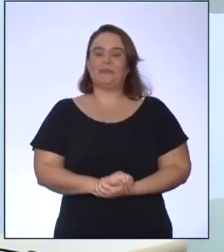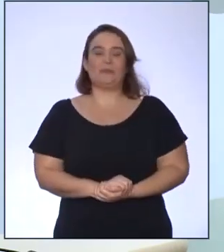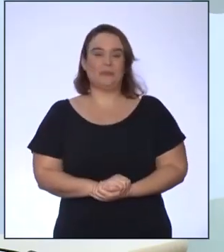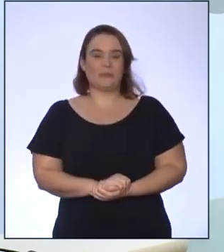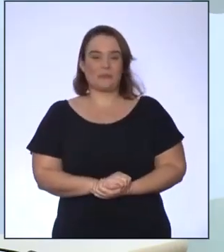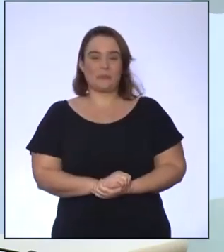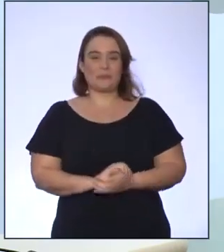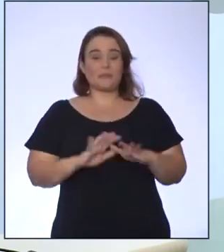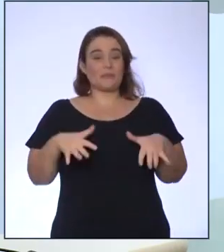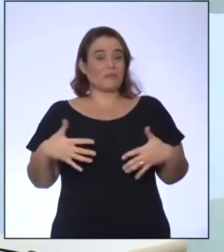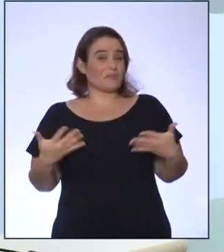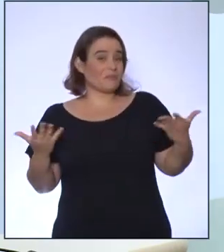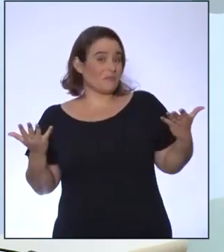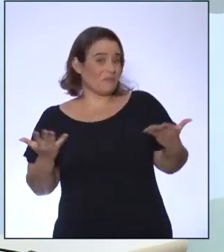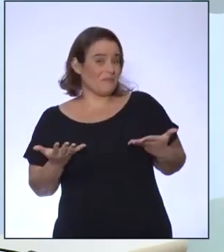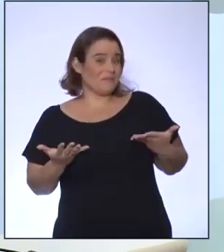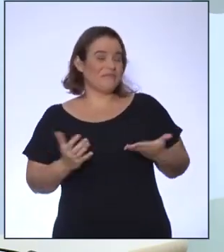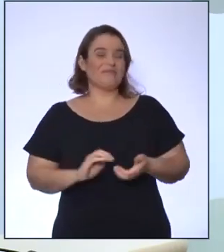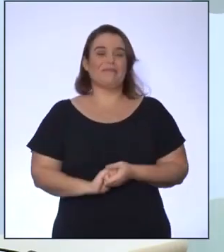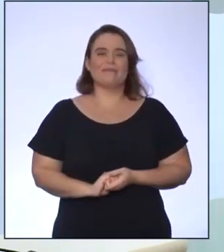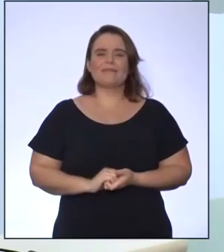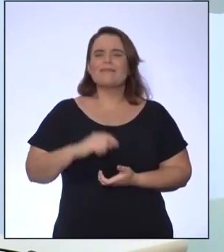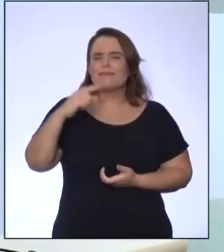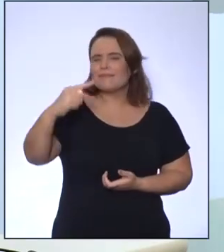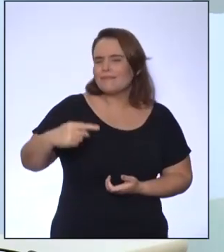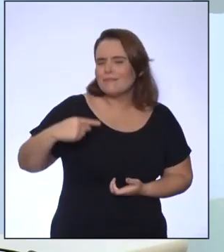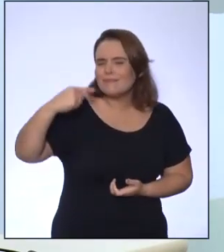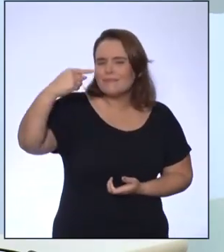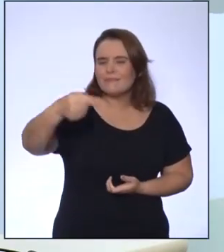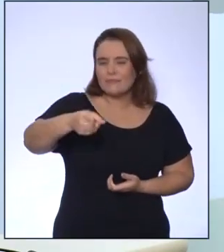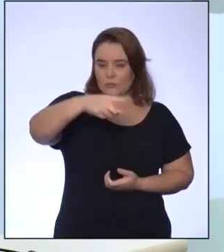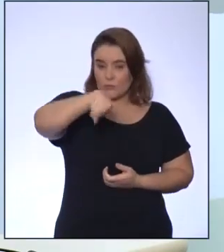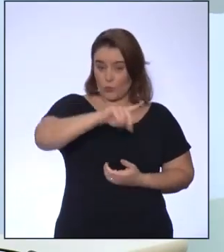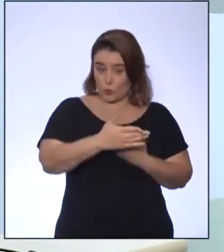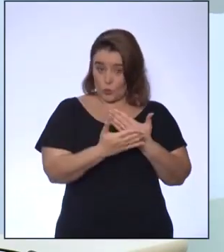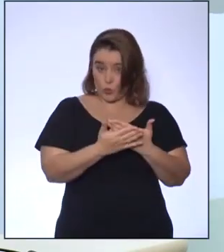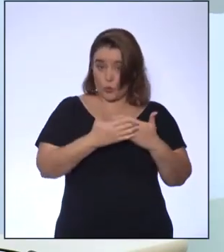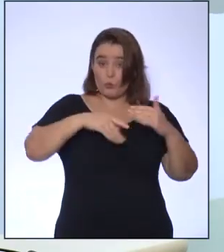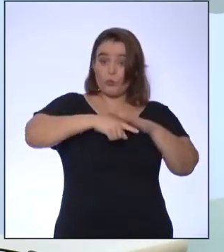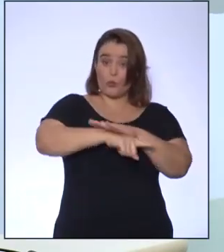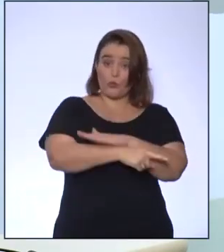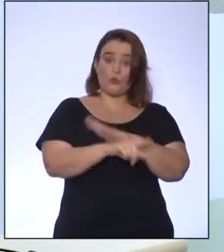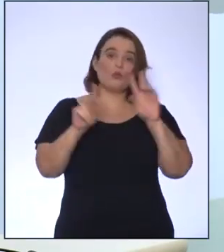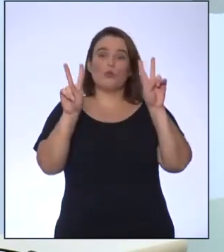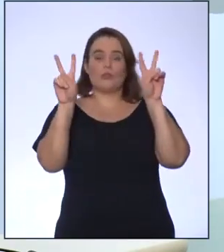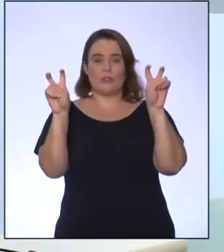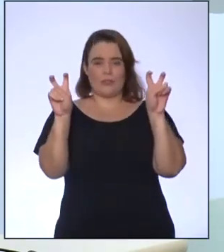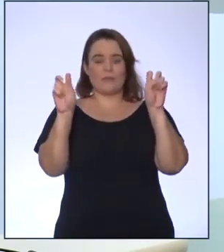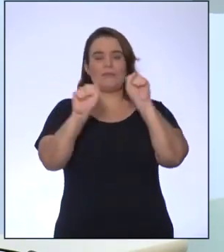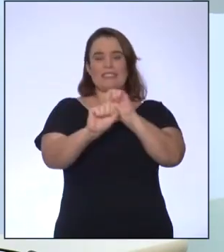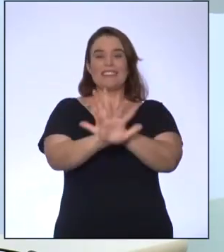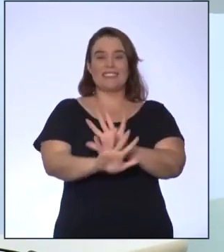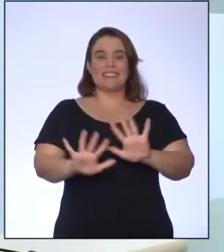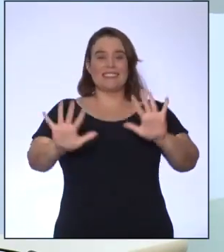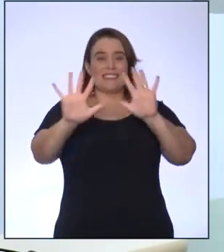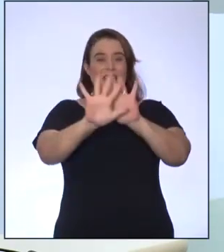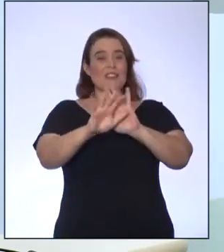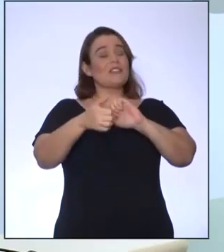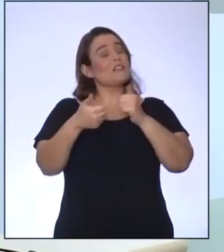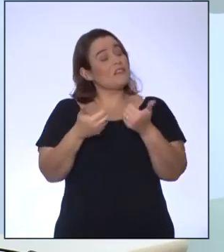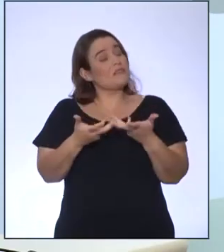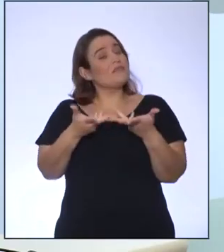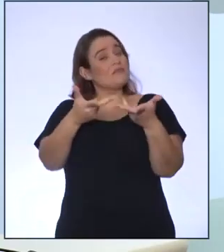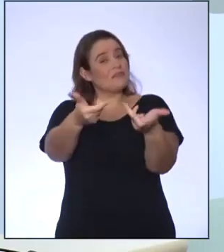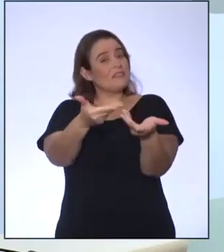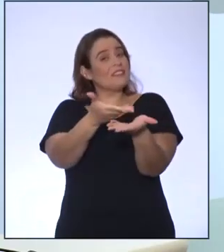né, para depois, né, quando você fosse fazer o aprofundamento dos estudos sobre as paisagens, né, fica o